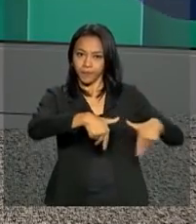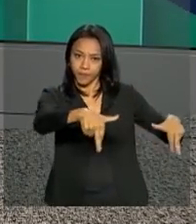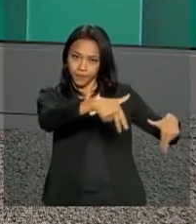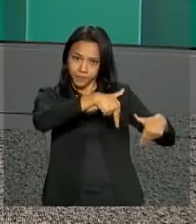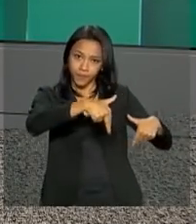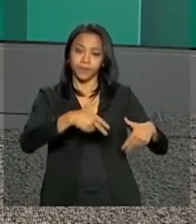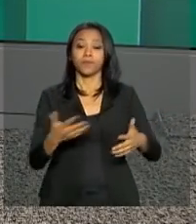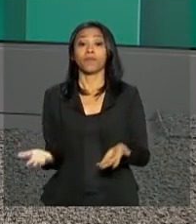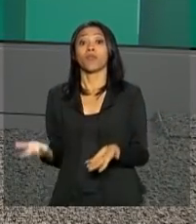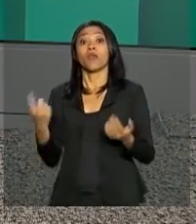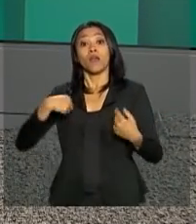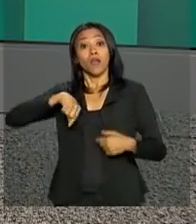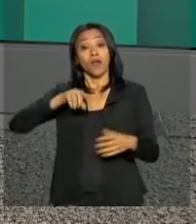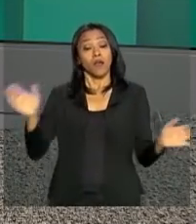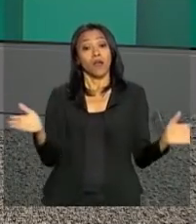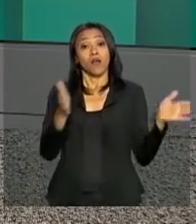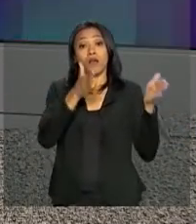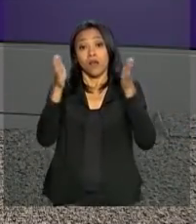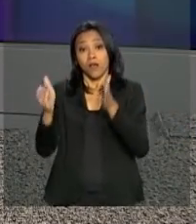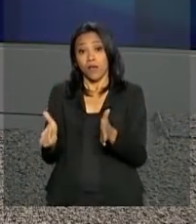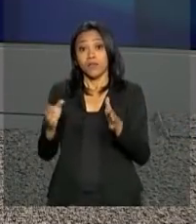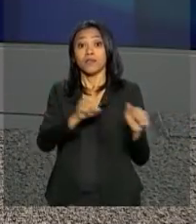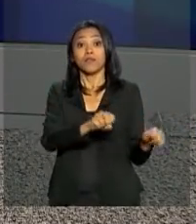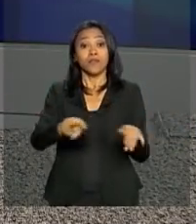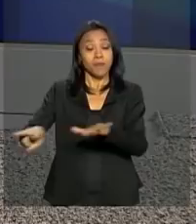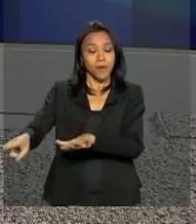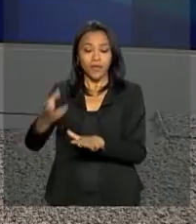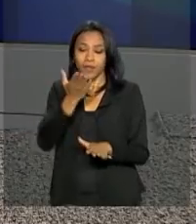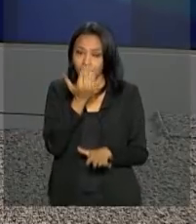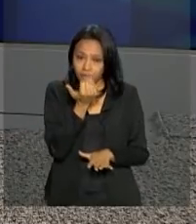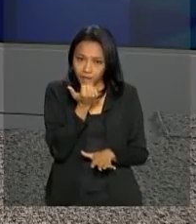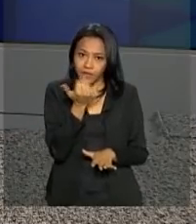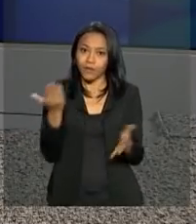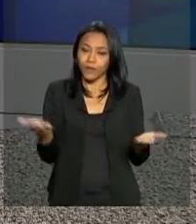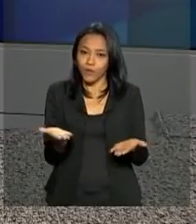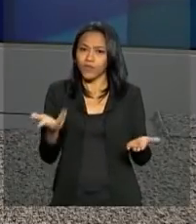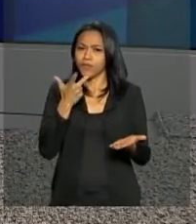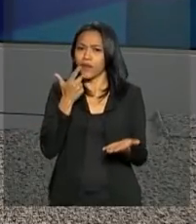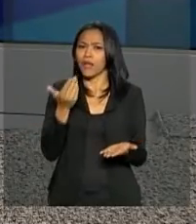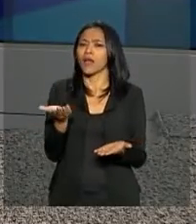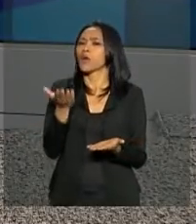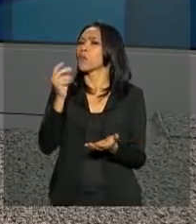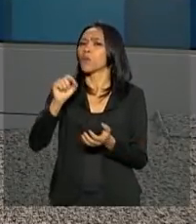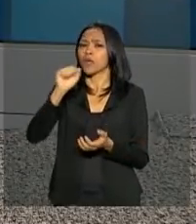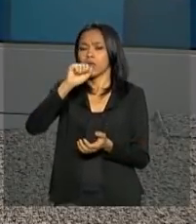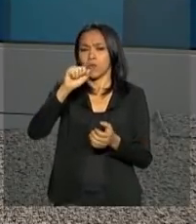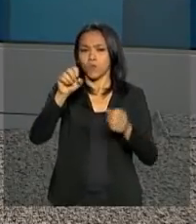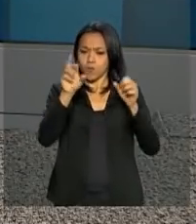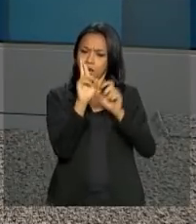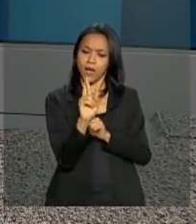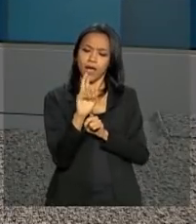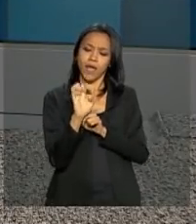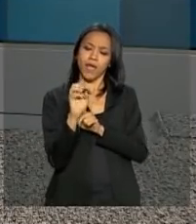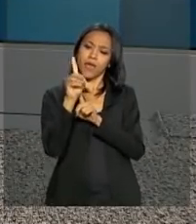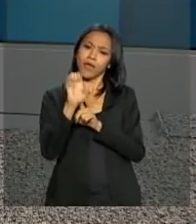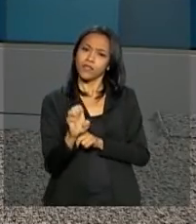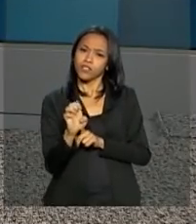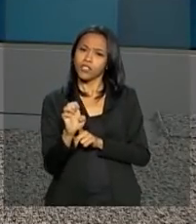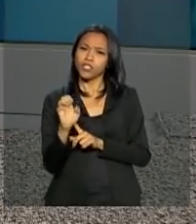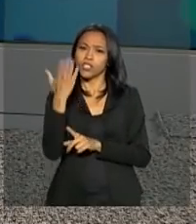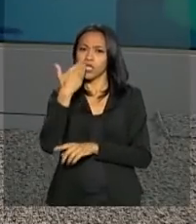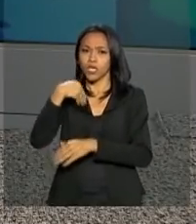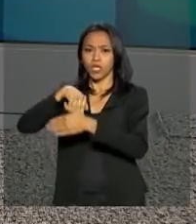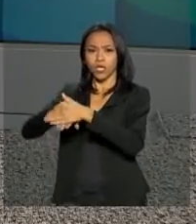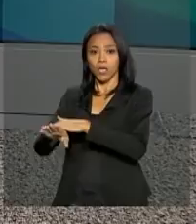na semana da alimentação hoje vamos falar sobre a rede brasileira de bancos de alimentos esse tipo de organização nasceu em